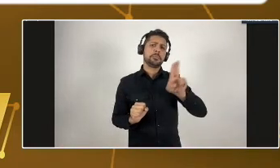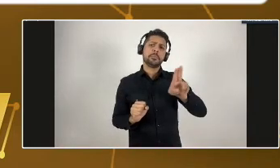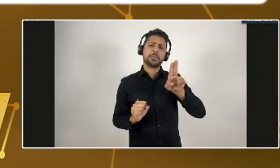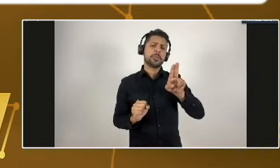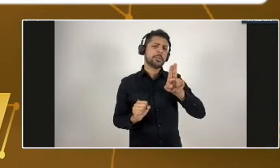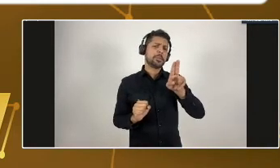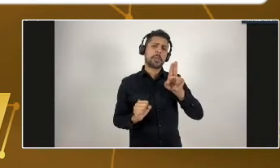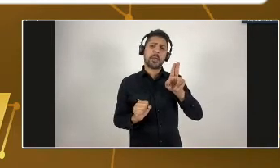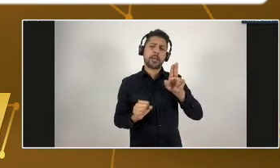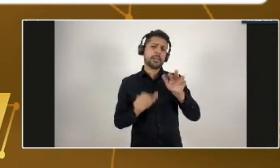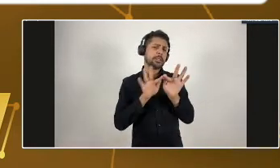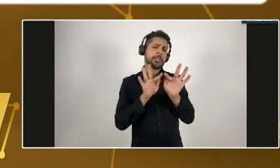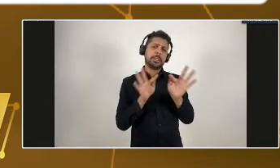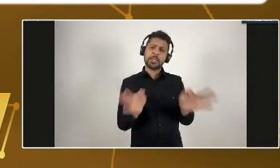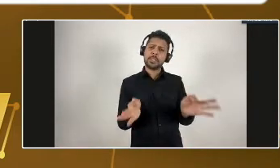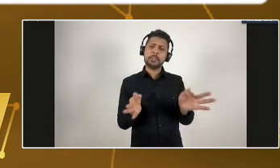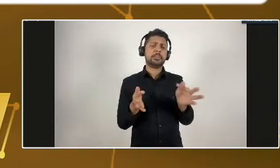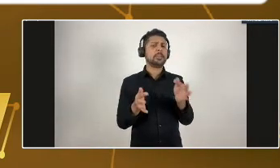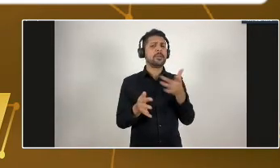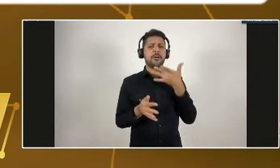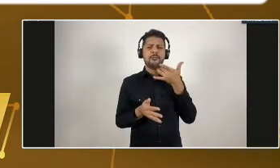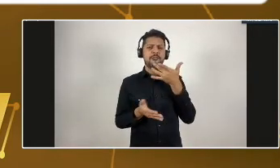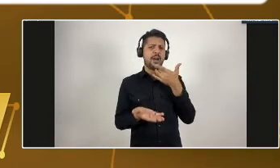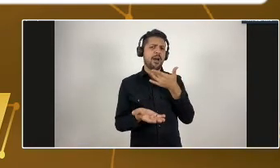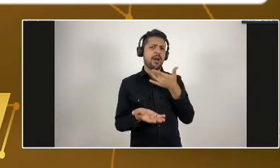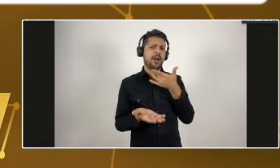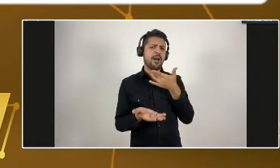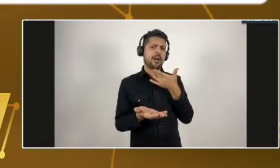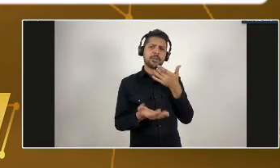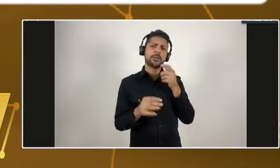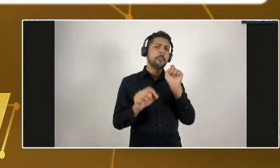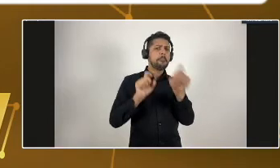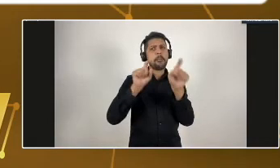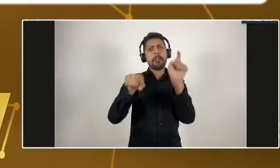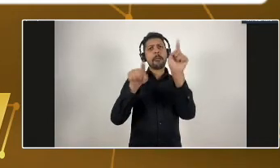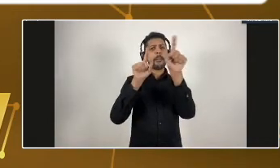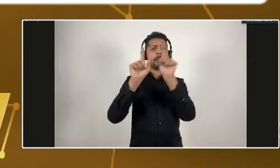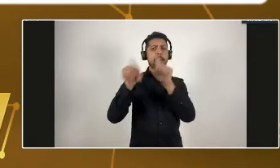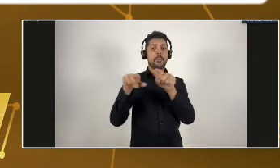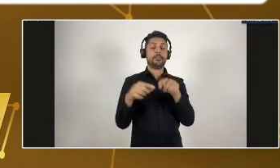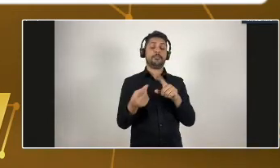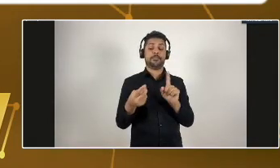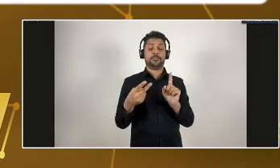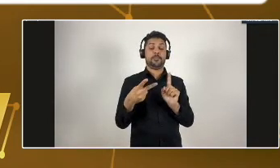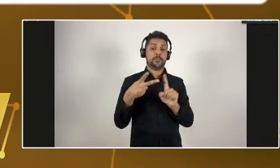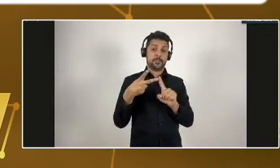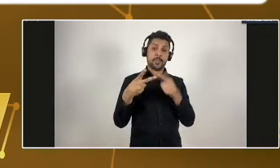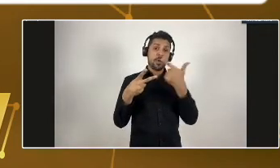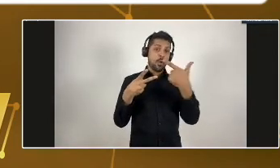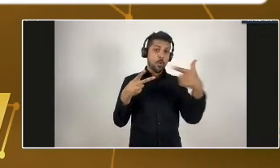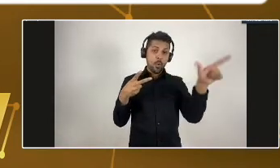prática, amigável, né? E também outra ferramenta muito útil, que eu queria encerrar